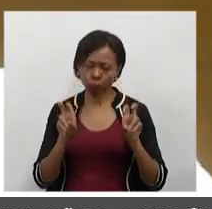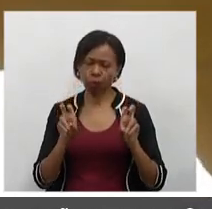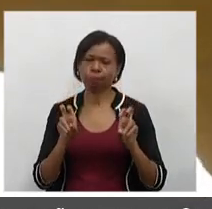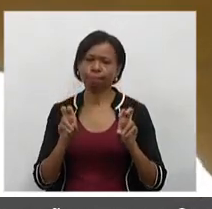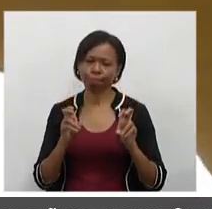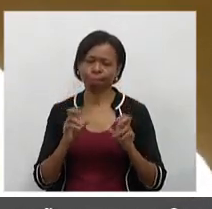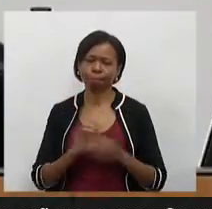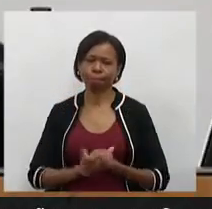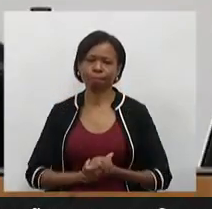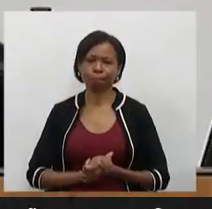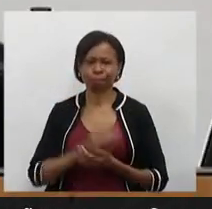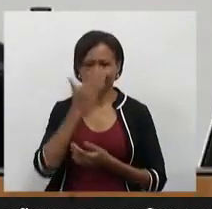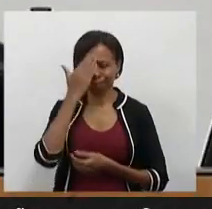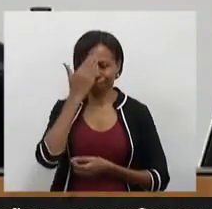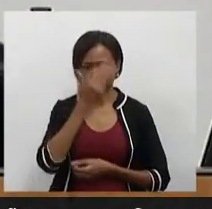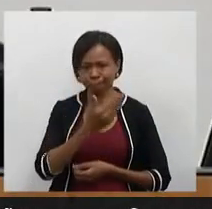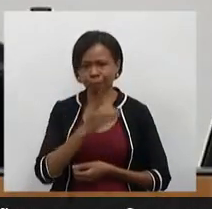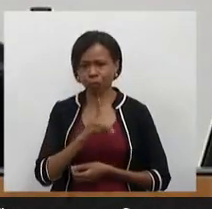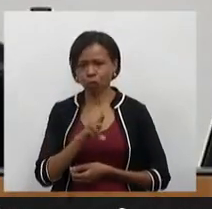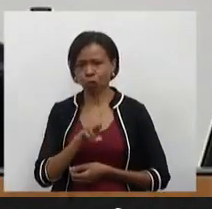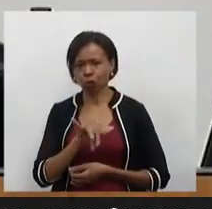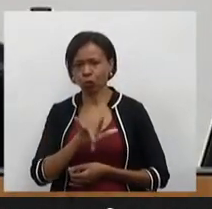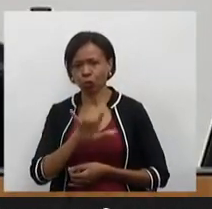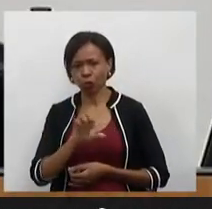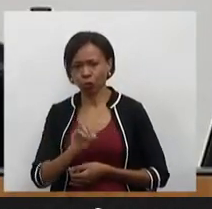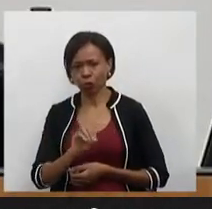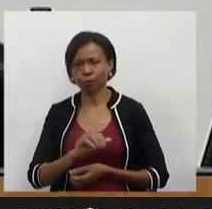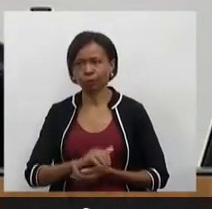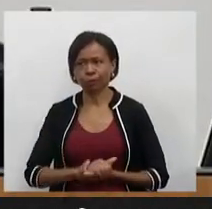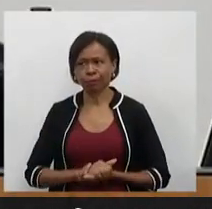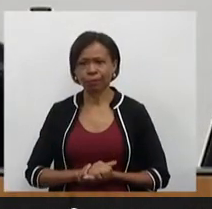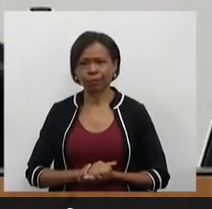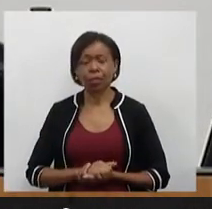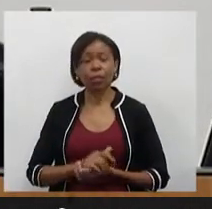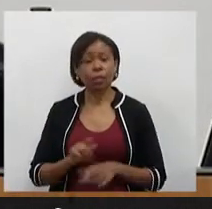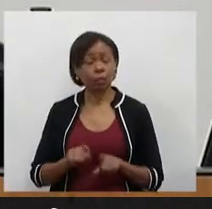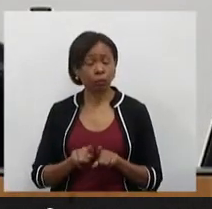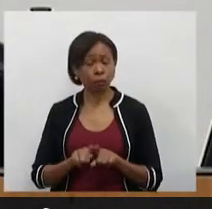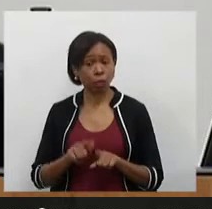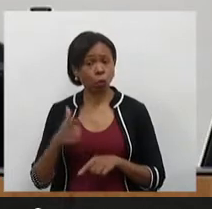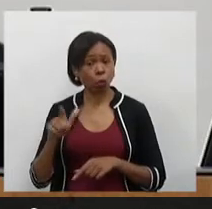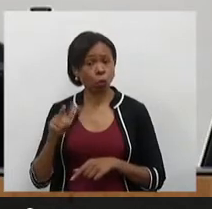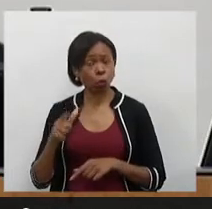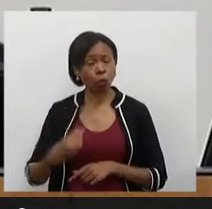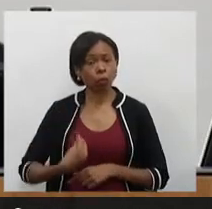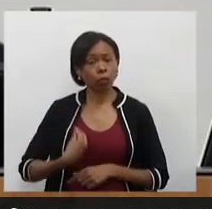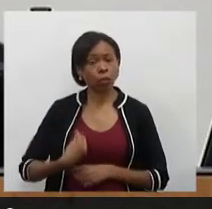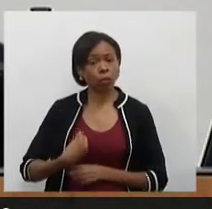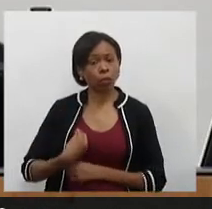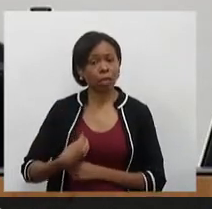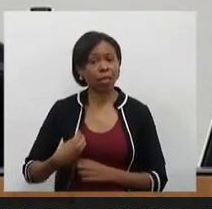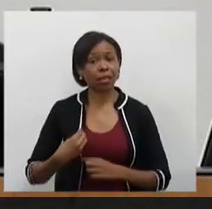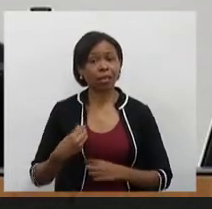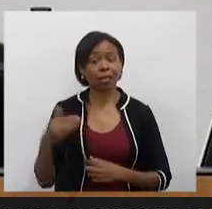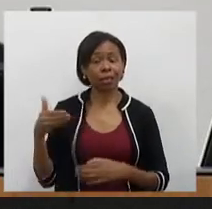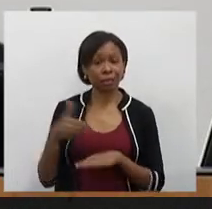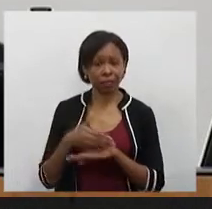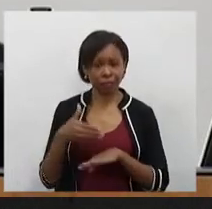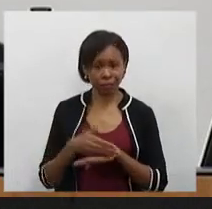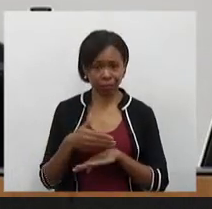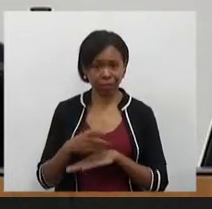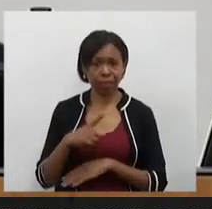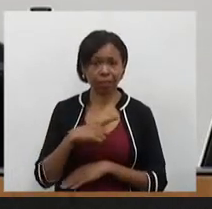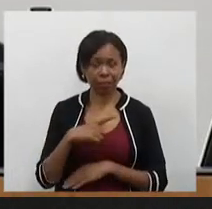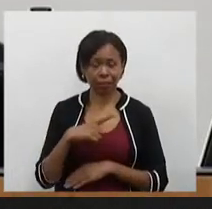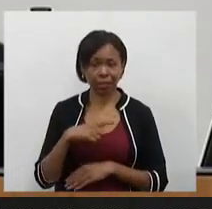obrigado. Obrigado, Duílio. Só aqui umas contribuições. Ainda temos uma participação ativa aqui